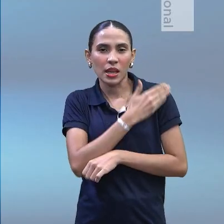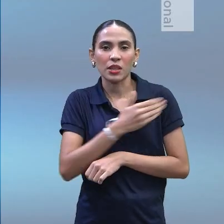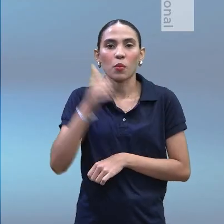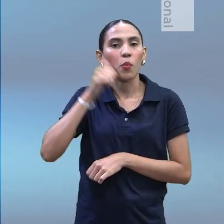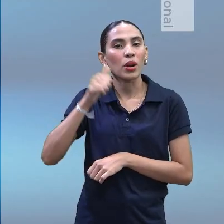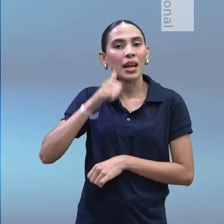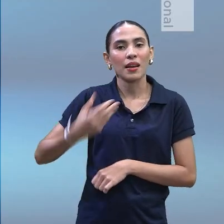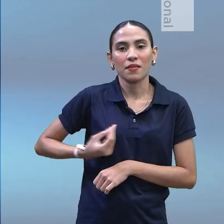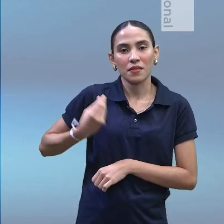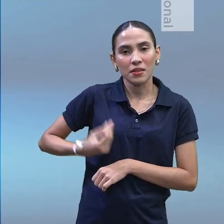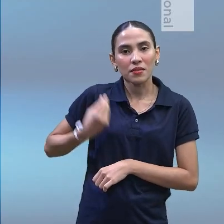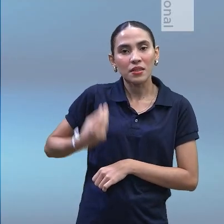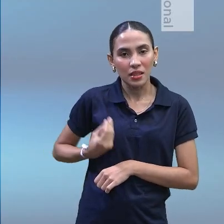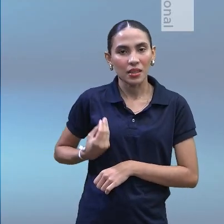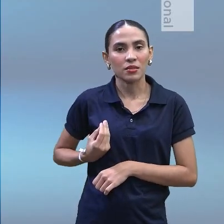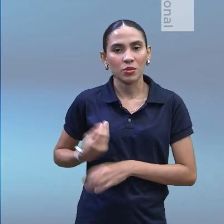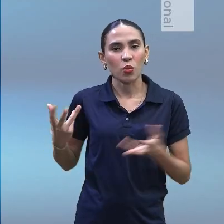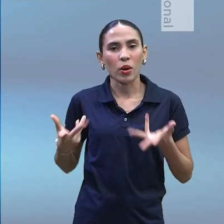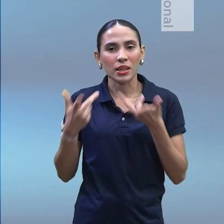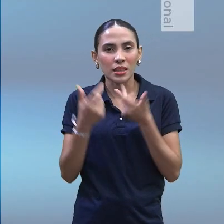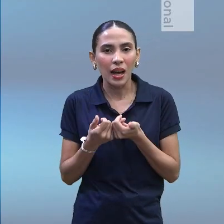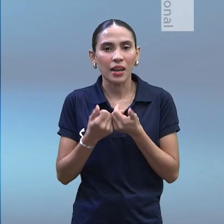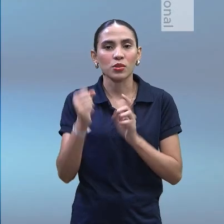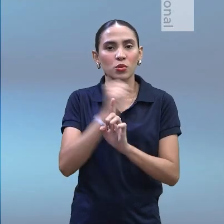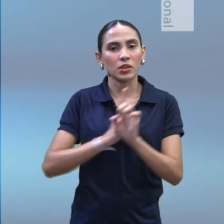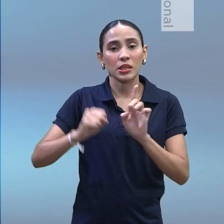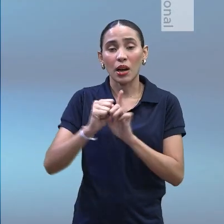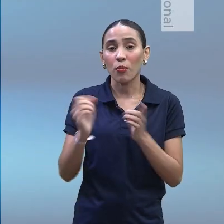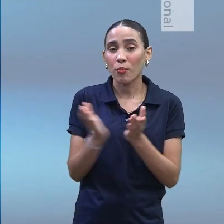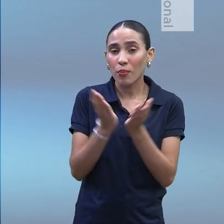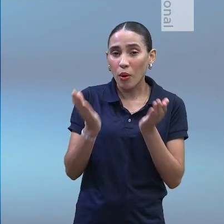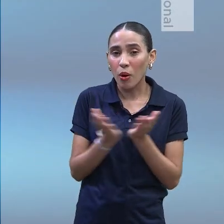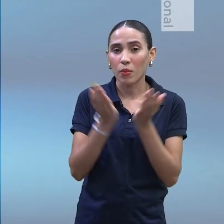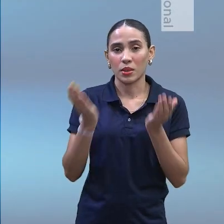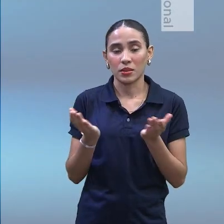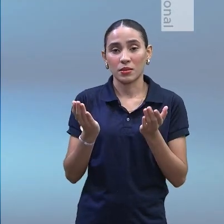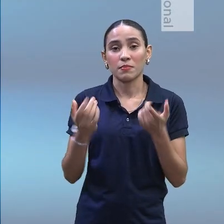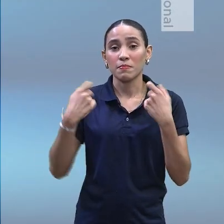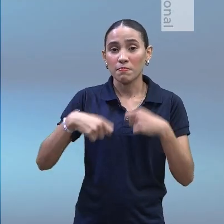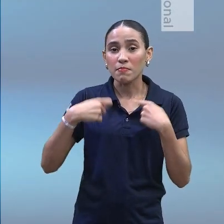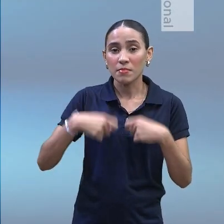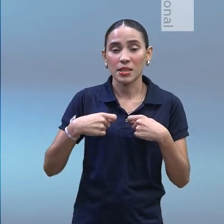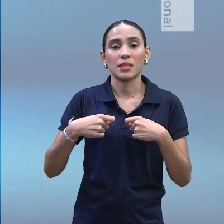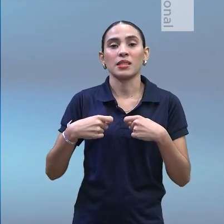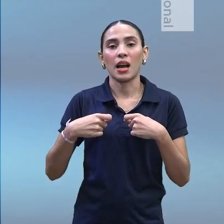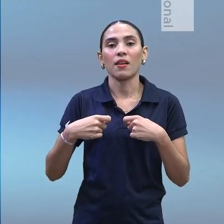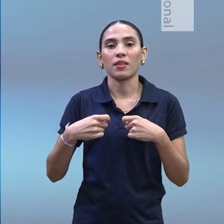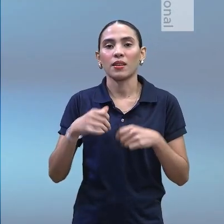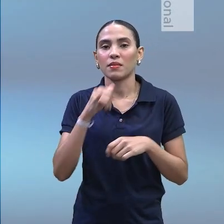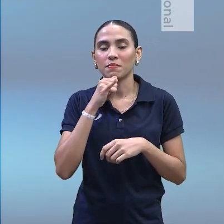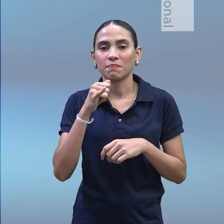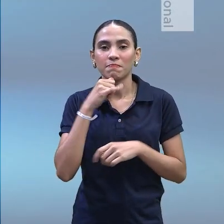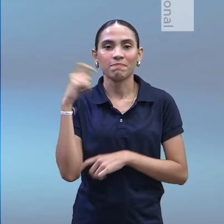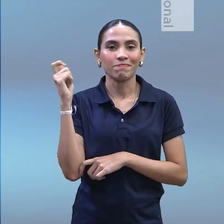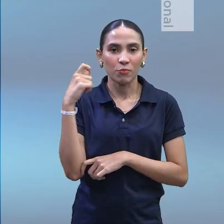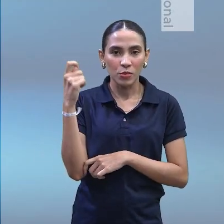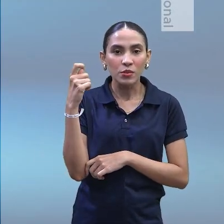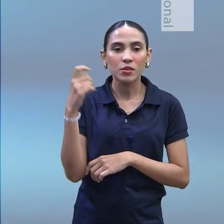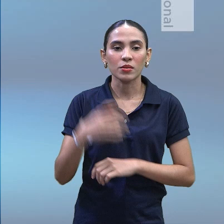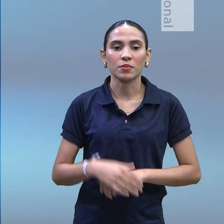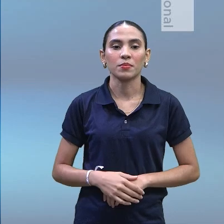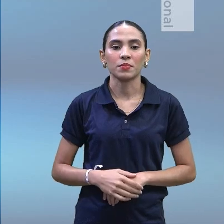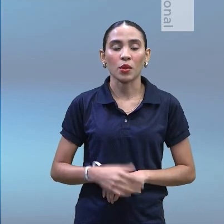condições sociais dela eram de pobreza, né, de miséria, que ela tinha que se prostituir justamente para sobreviver, não é?